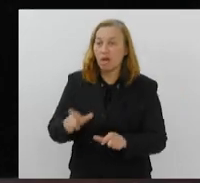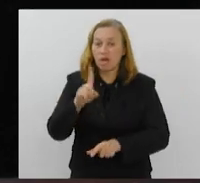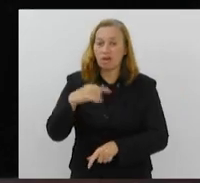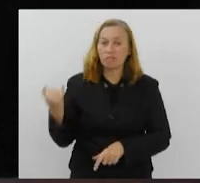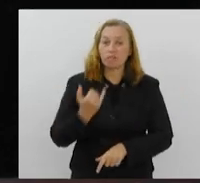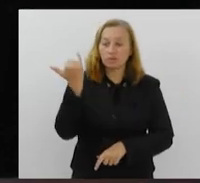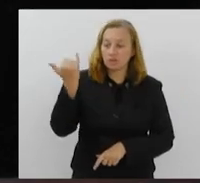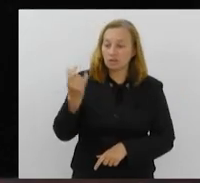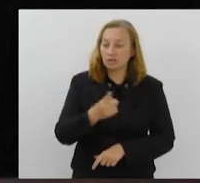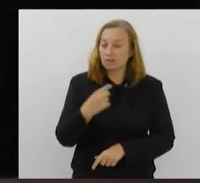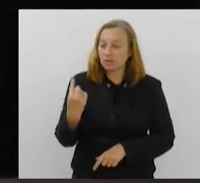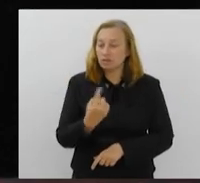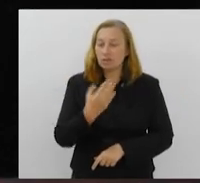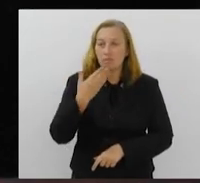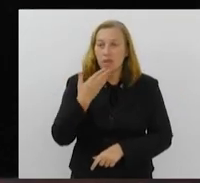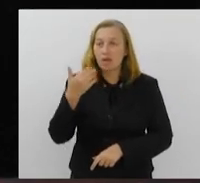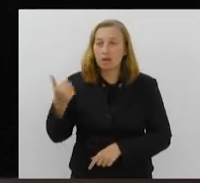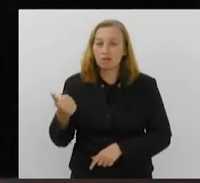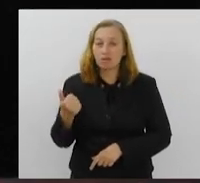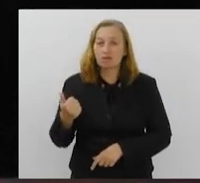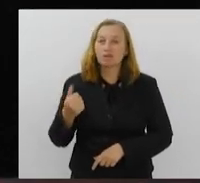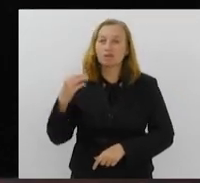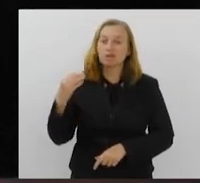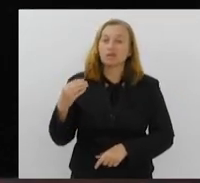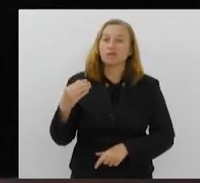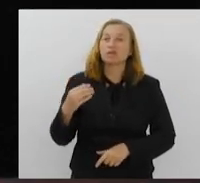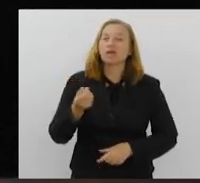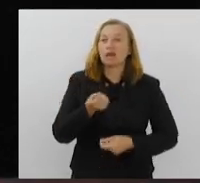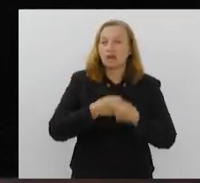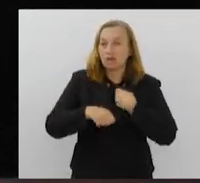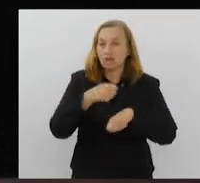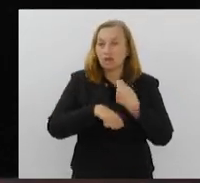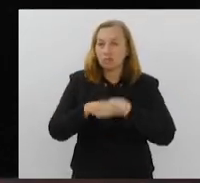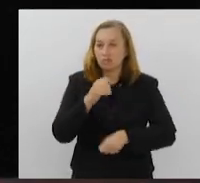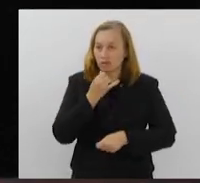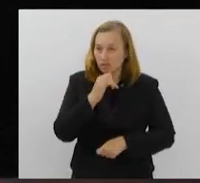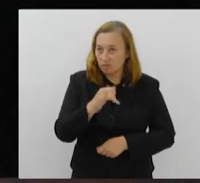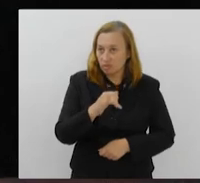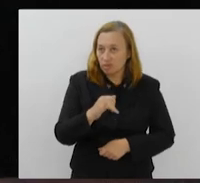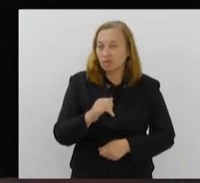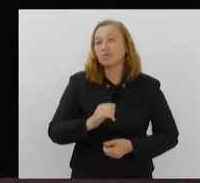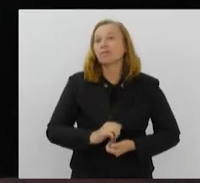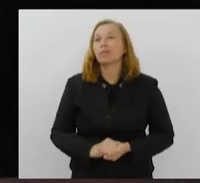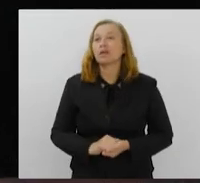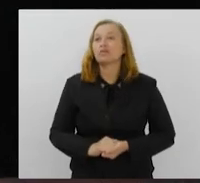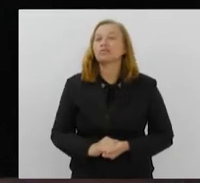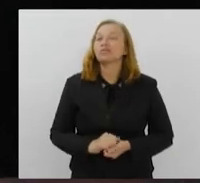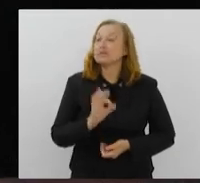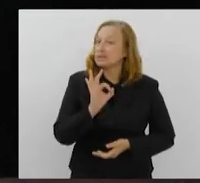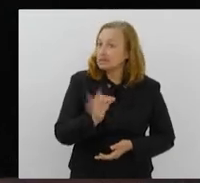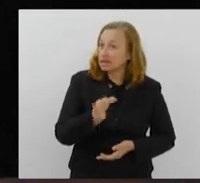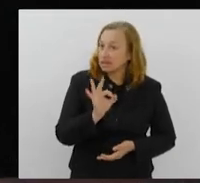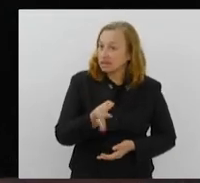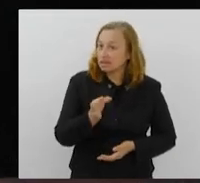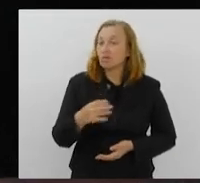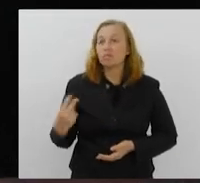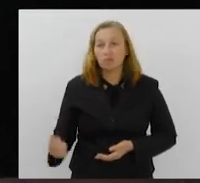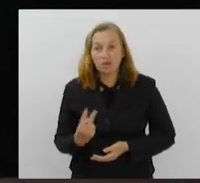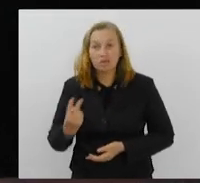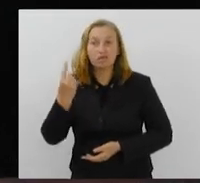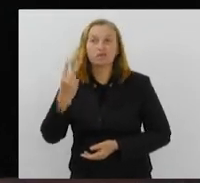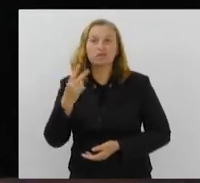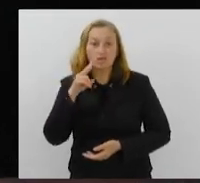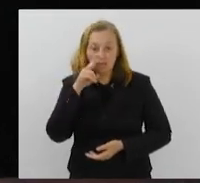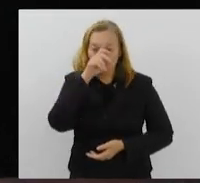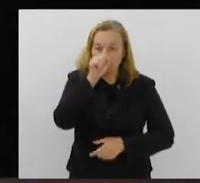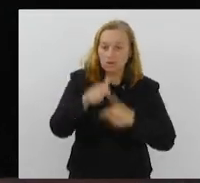para que a gente melhore, reaqueça a economia fluminense, que deve passar, certamente, pela valorização da força